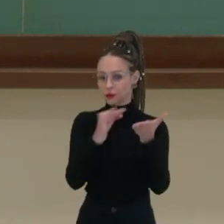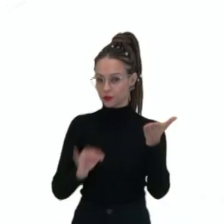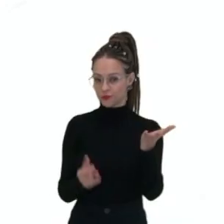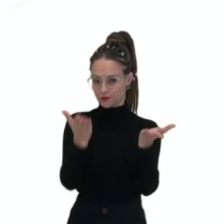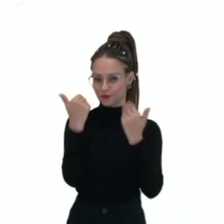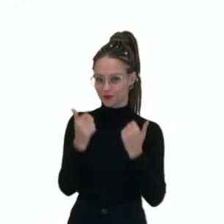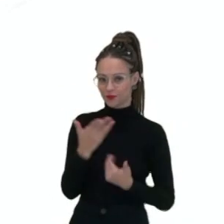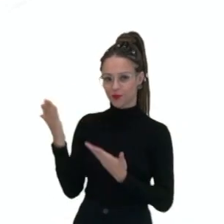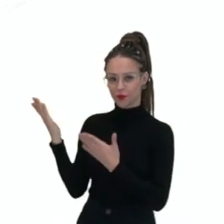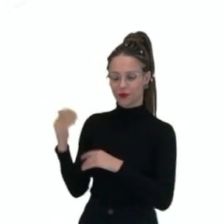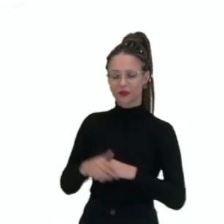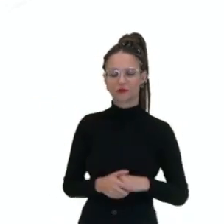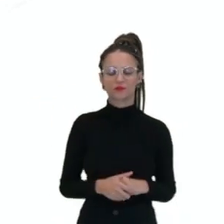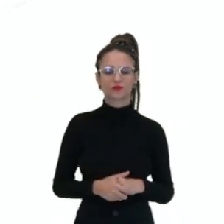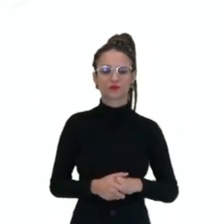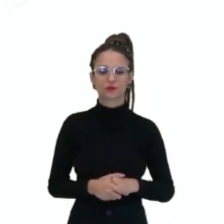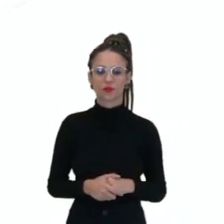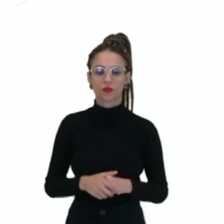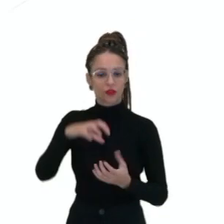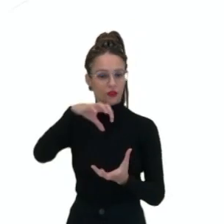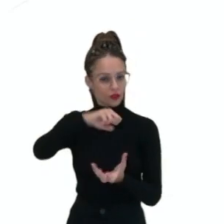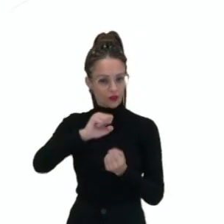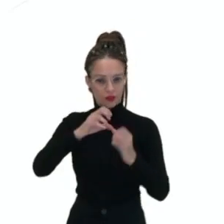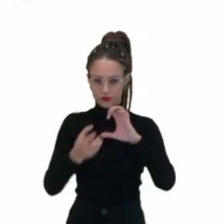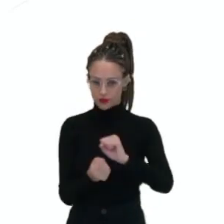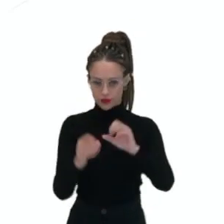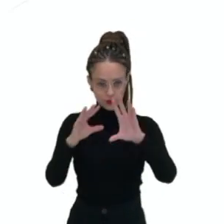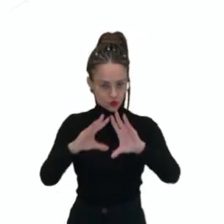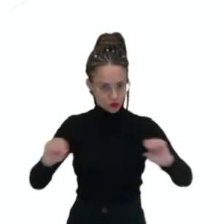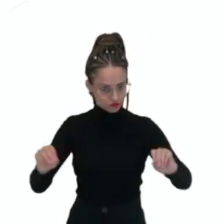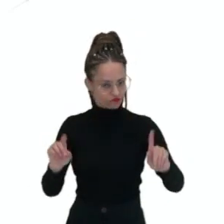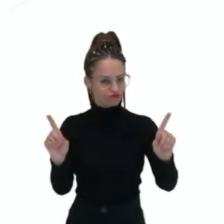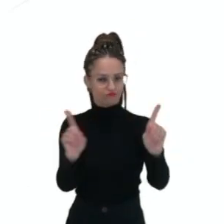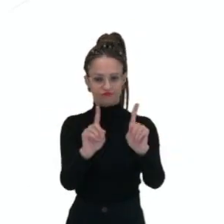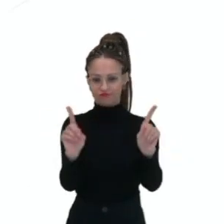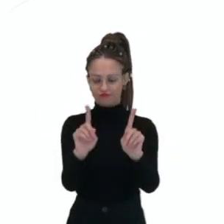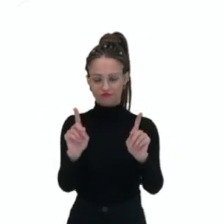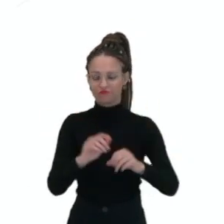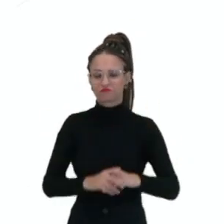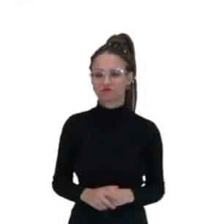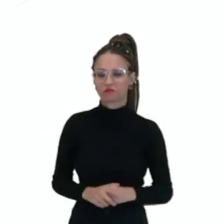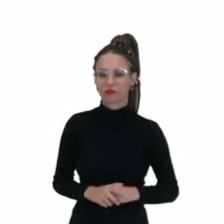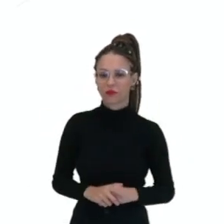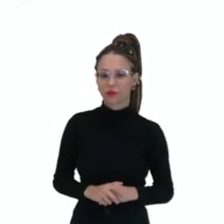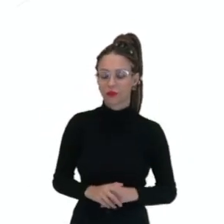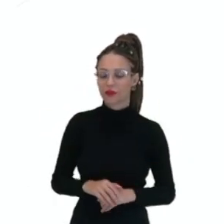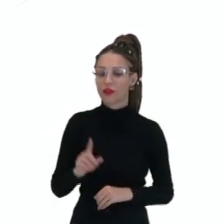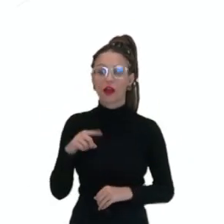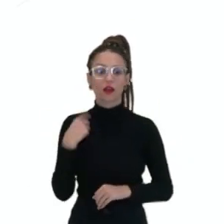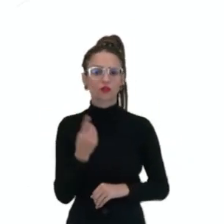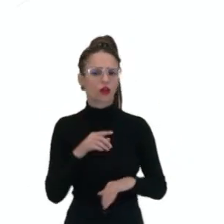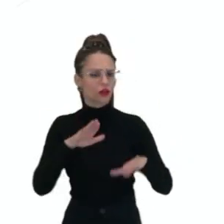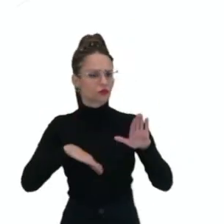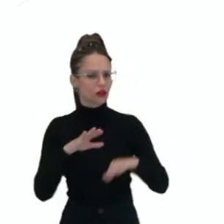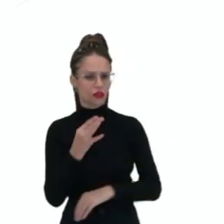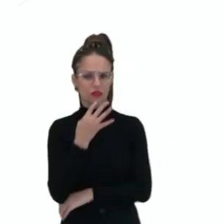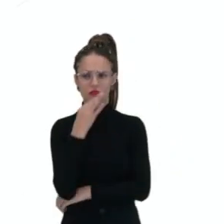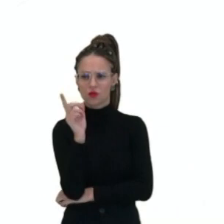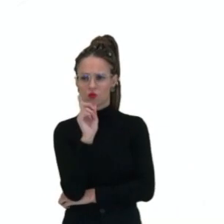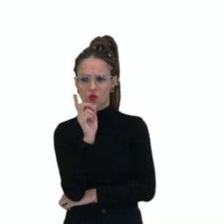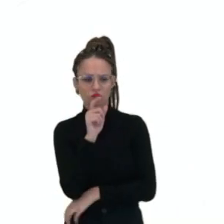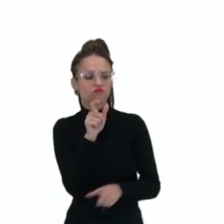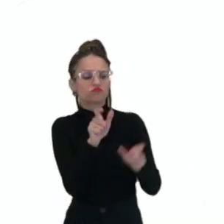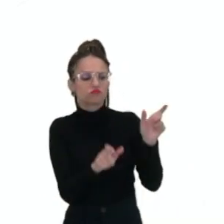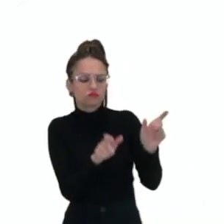comigo, então. Olha lá. O artesanato não desapareceu. Mesmo que não conheçamos alguém que se dedique